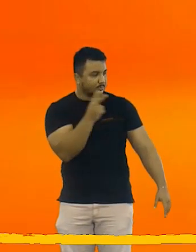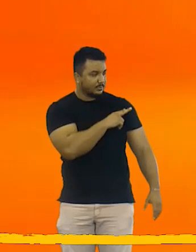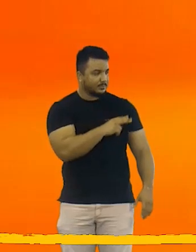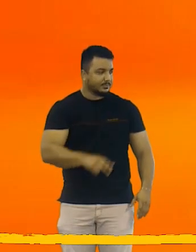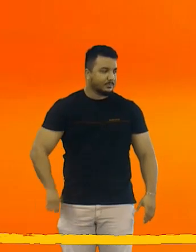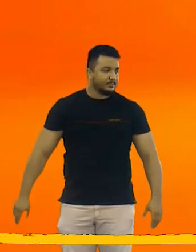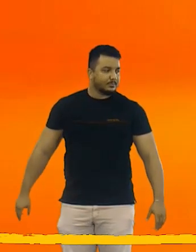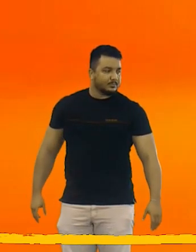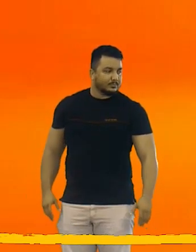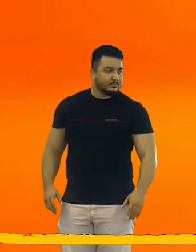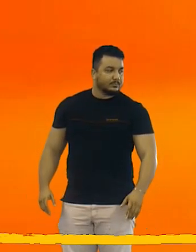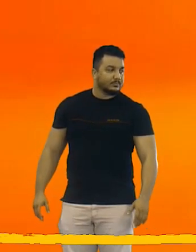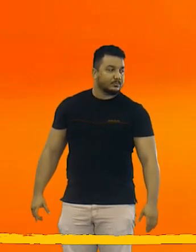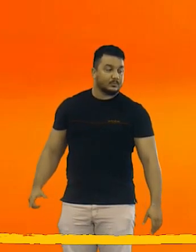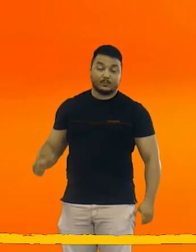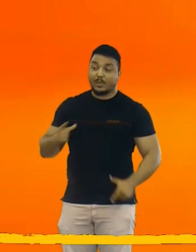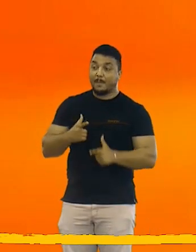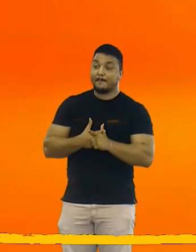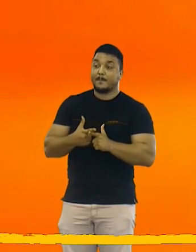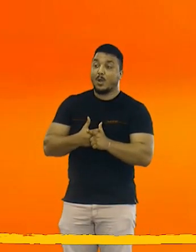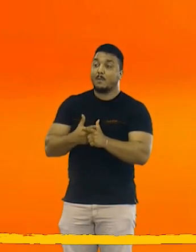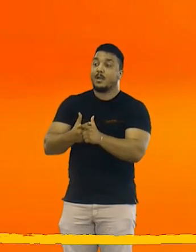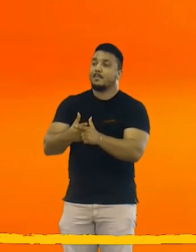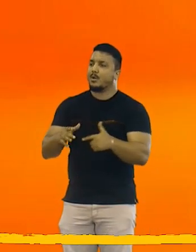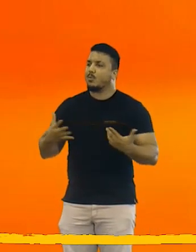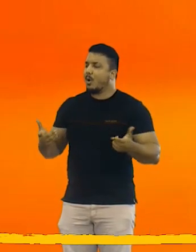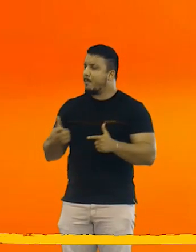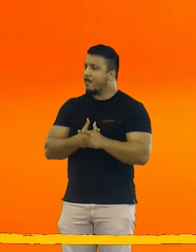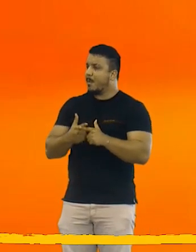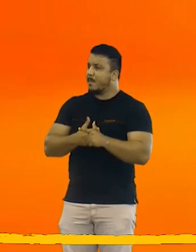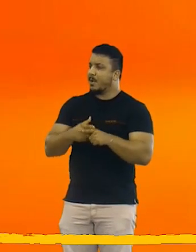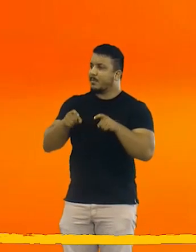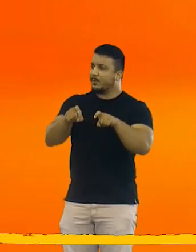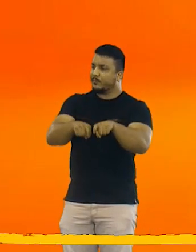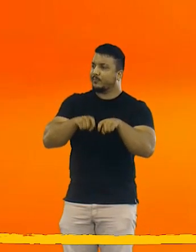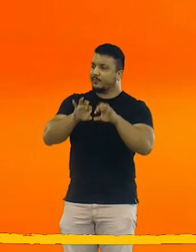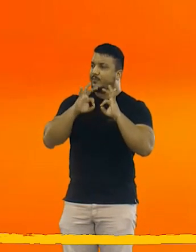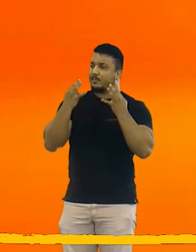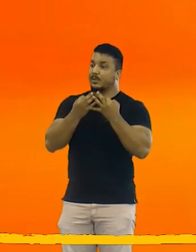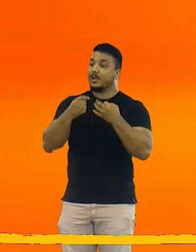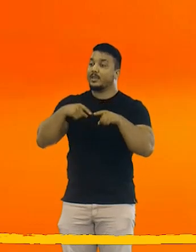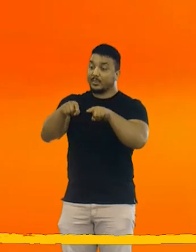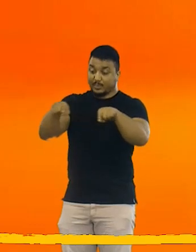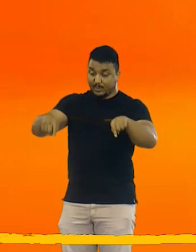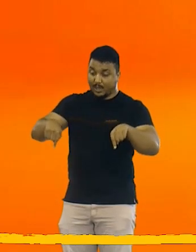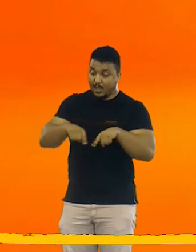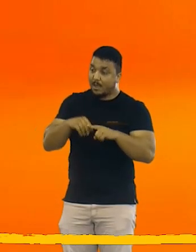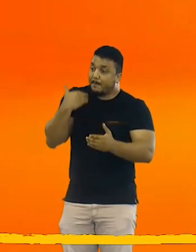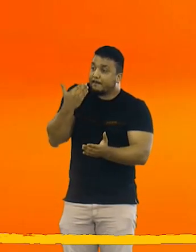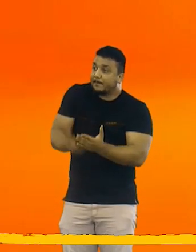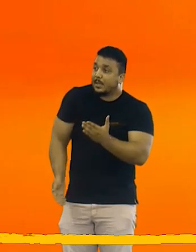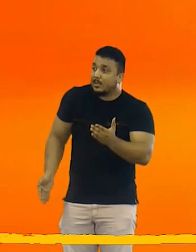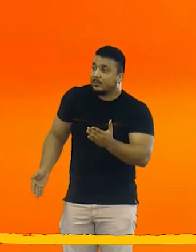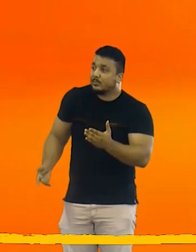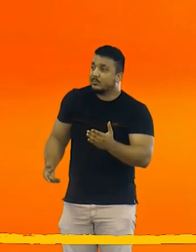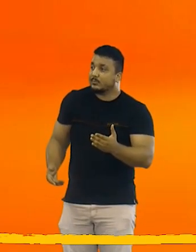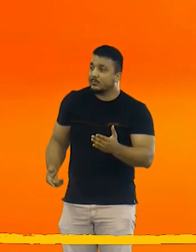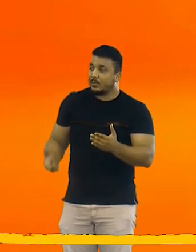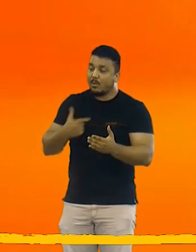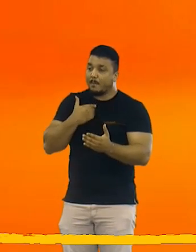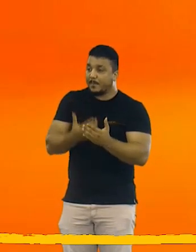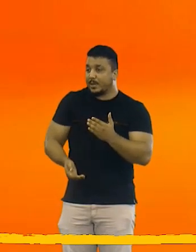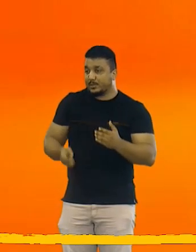isso? A crise da agricultura familiar, Fernandes. Eu vou perder a terra. Eu vou falir e vou perder minha